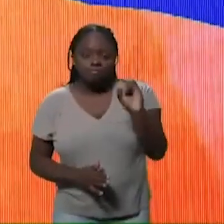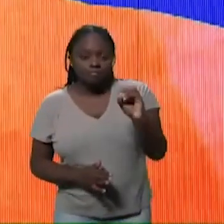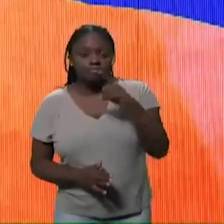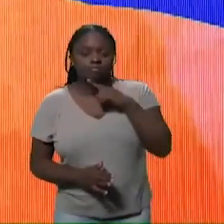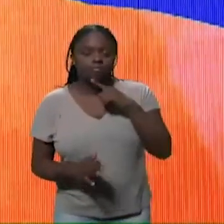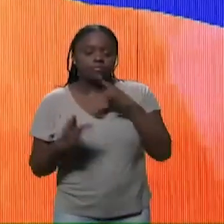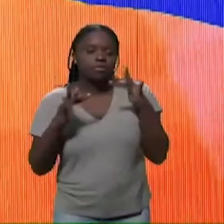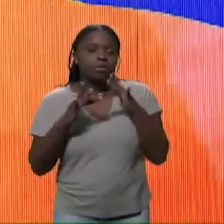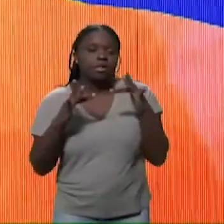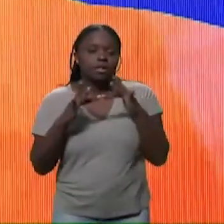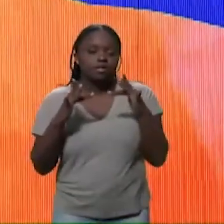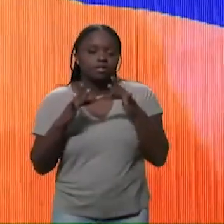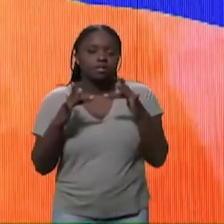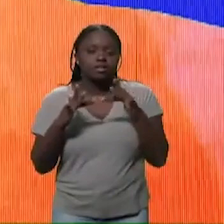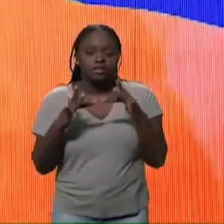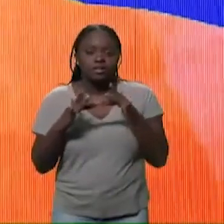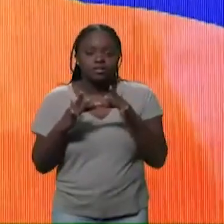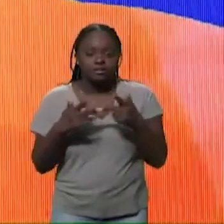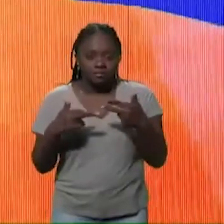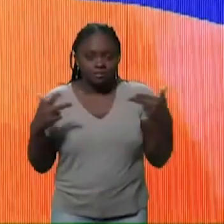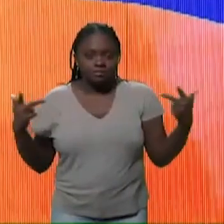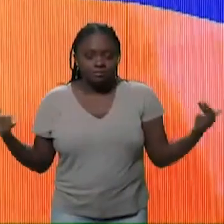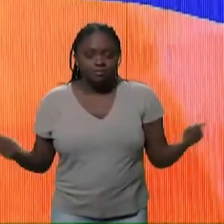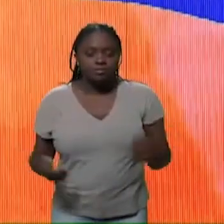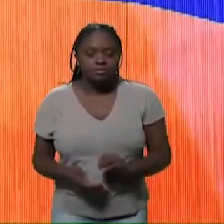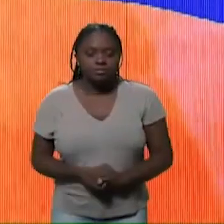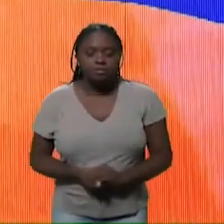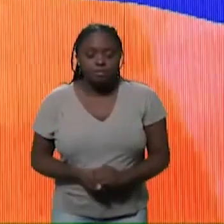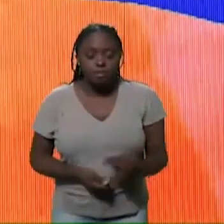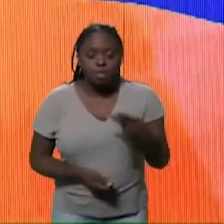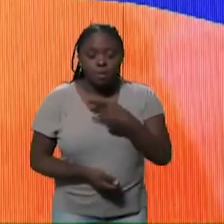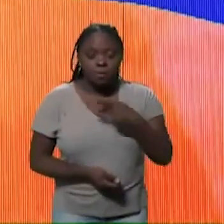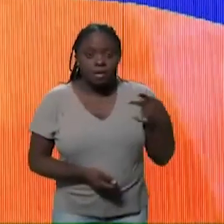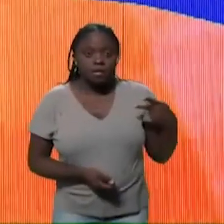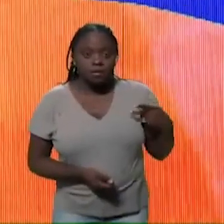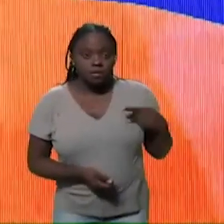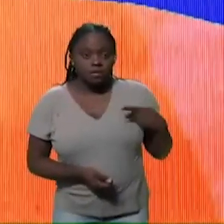contato com esse tipo de conteúdo? Pastores,